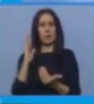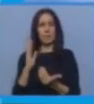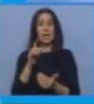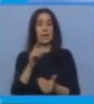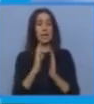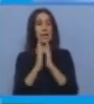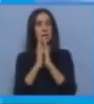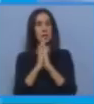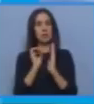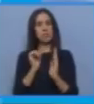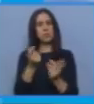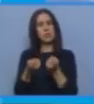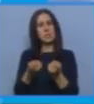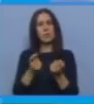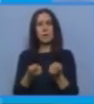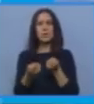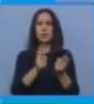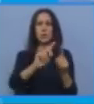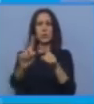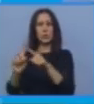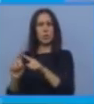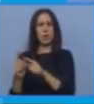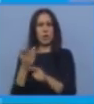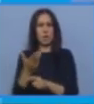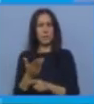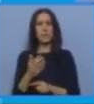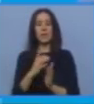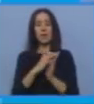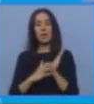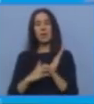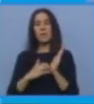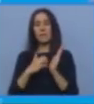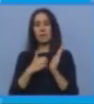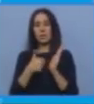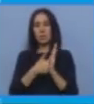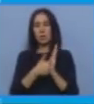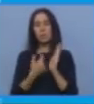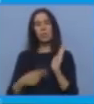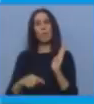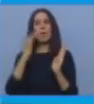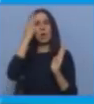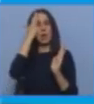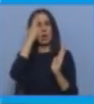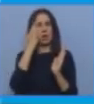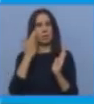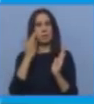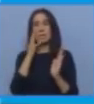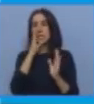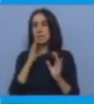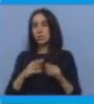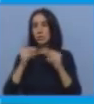uma organização, entre outras. O Evangelho é apenas uma doutrina. Sem o